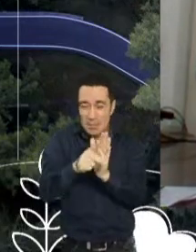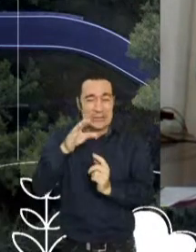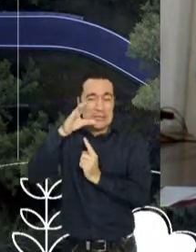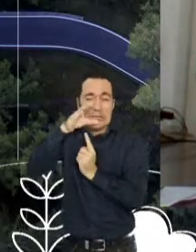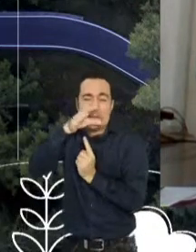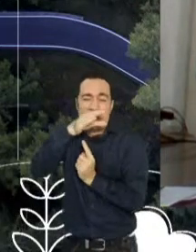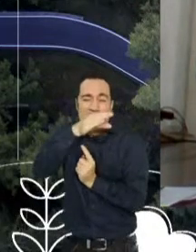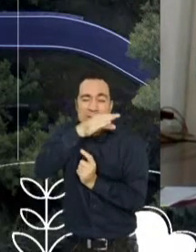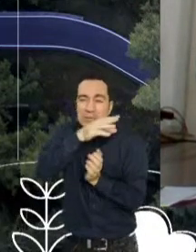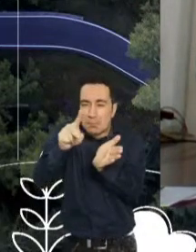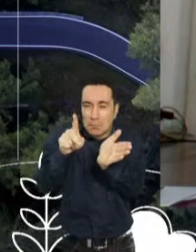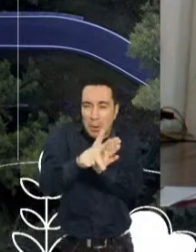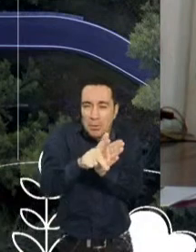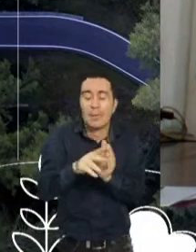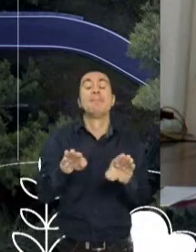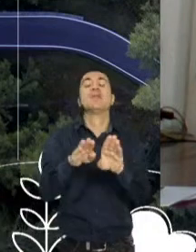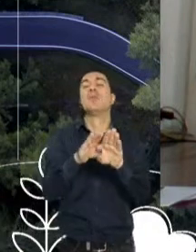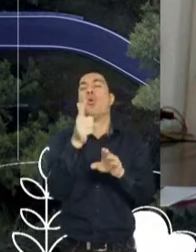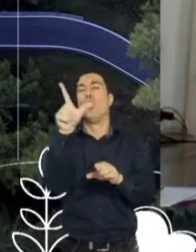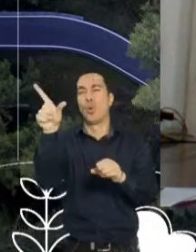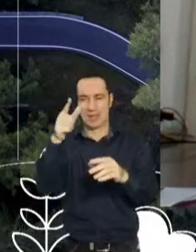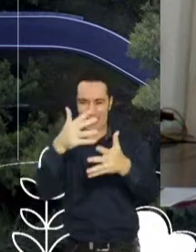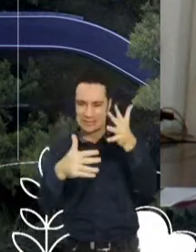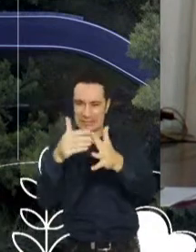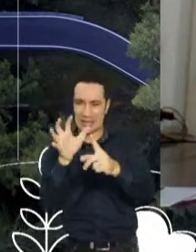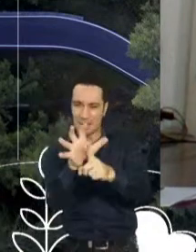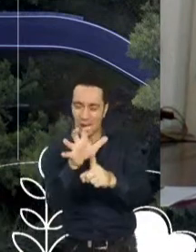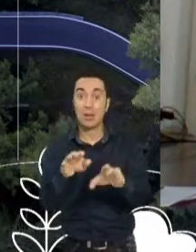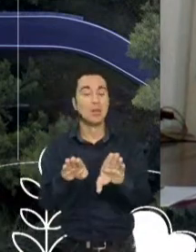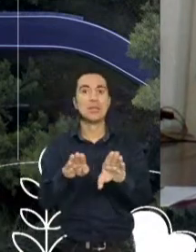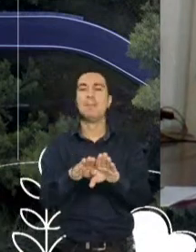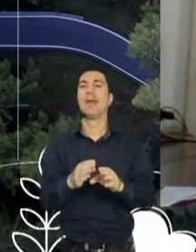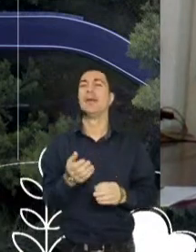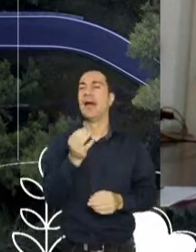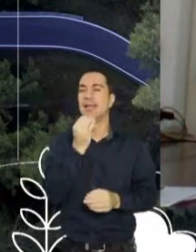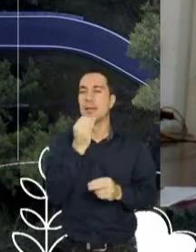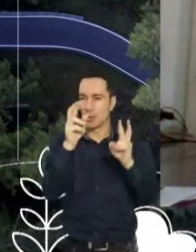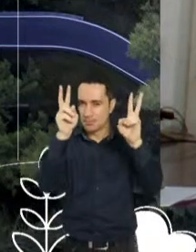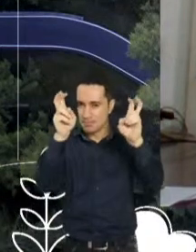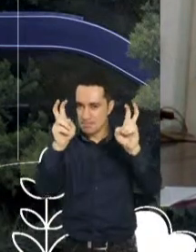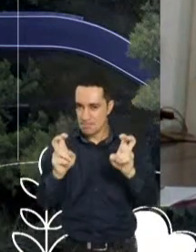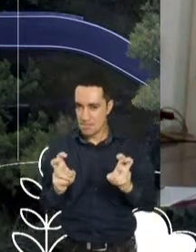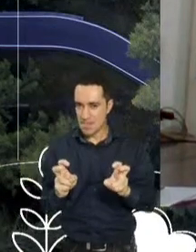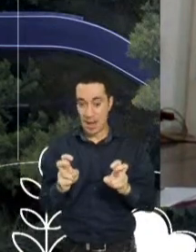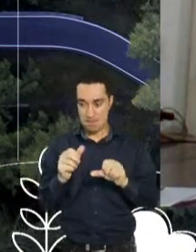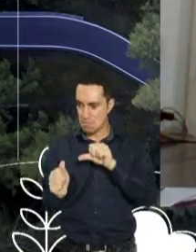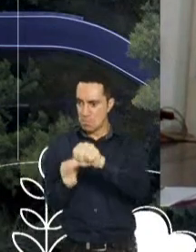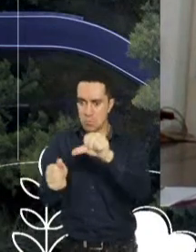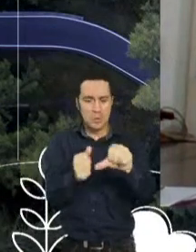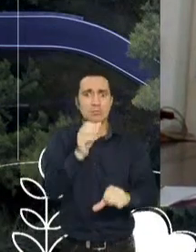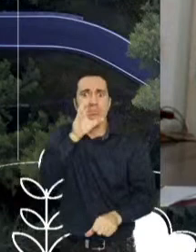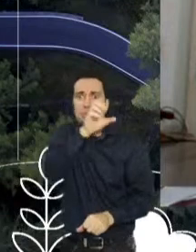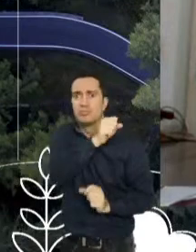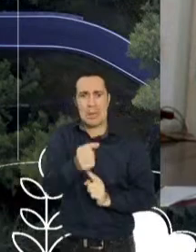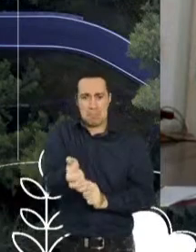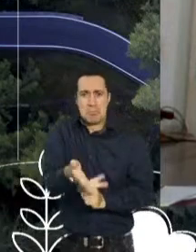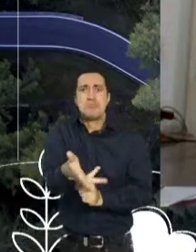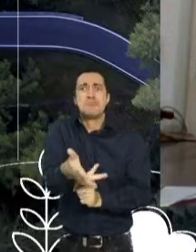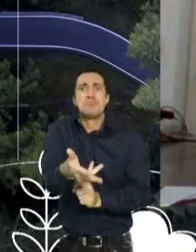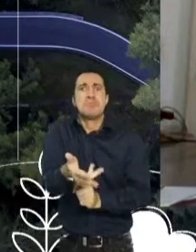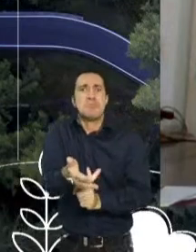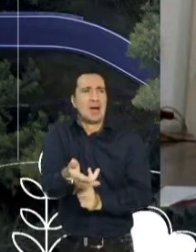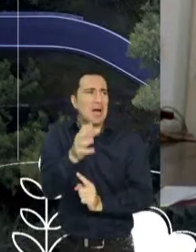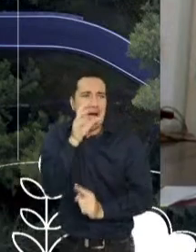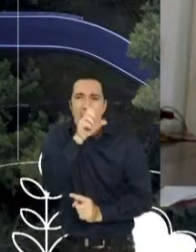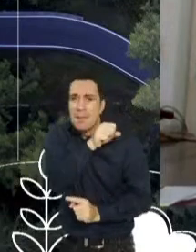calor, mas também a velocidade com que essa mudança de temperatura ocorre, leva